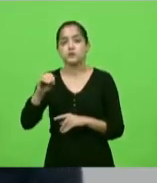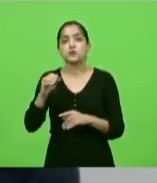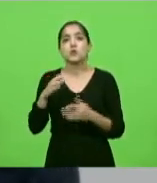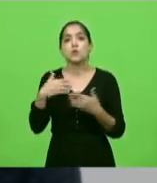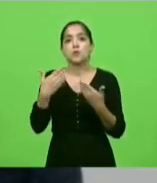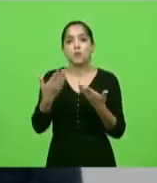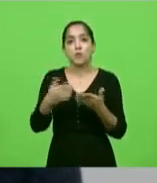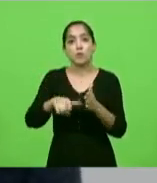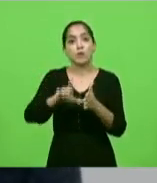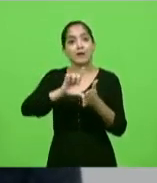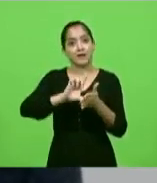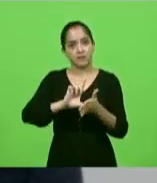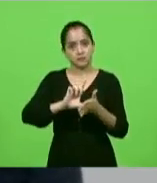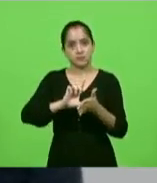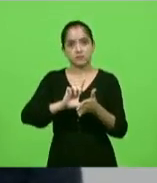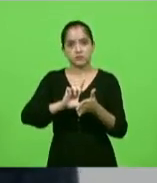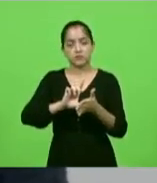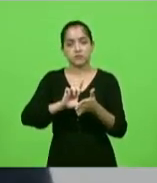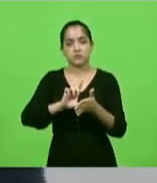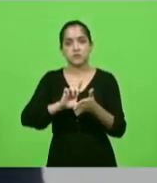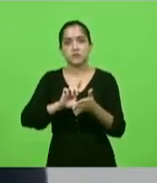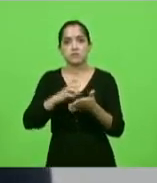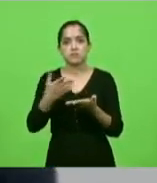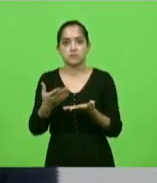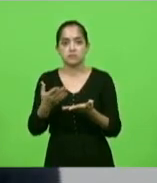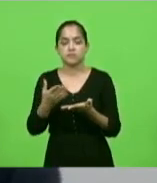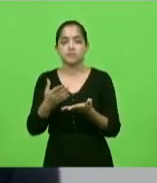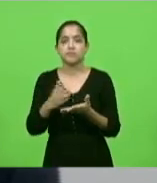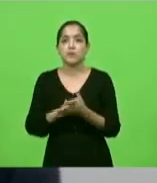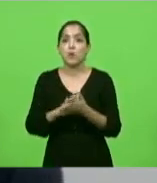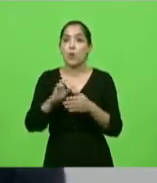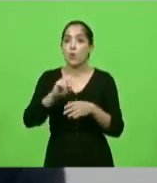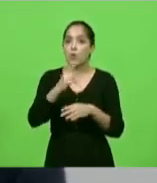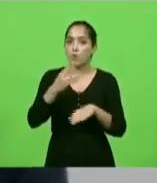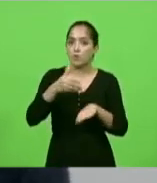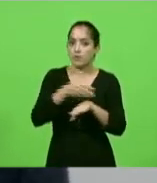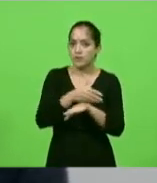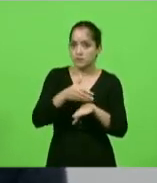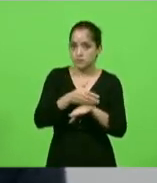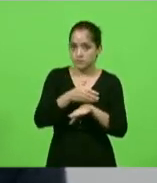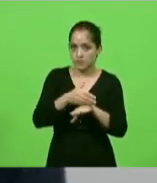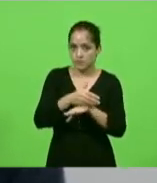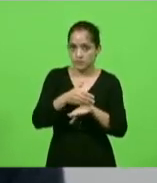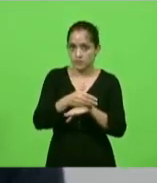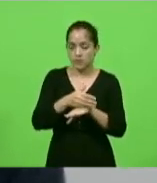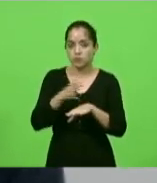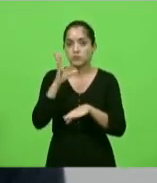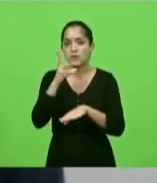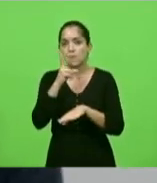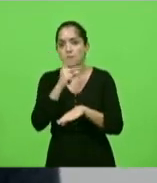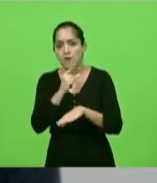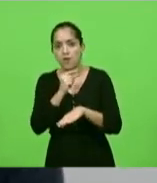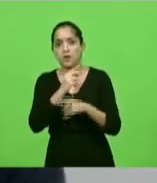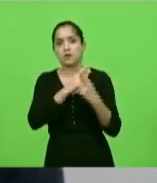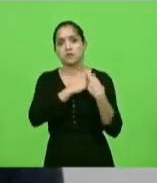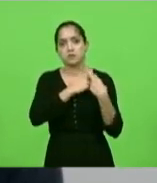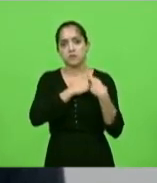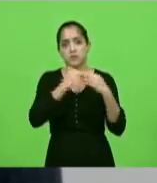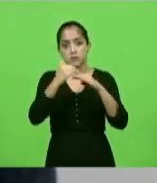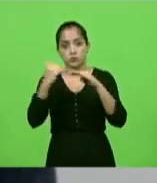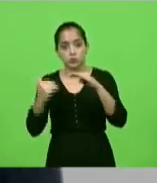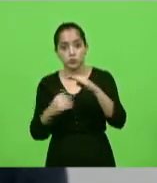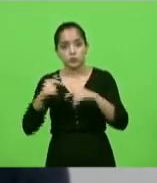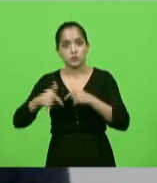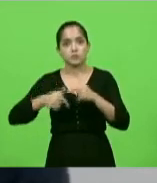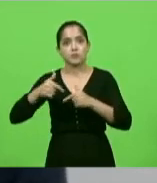até mesmo antes, e concorrido para ele, ou dele participado, uma eventual demora na responsabilização dos